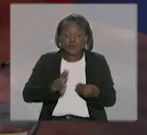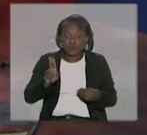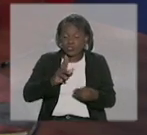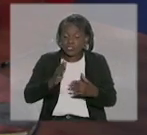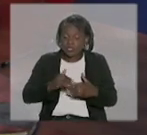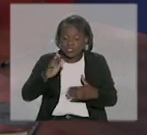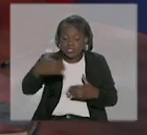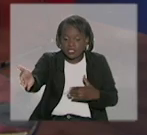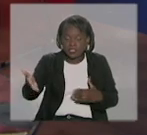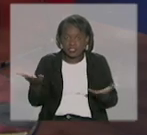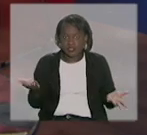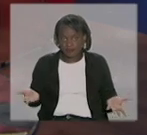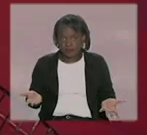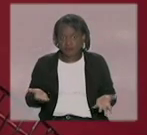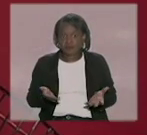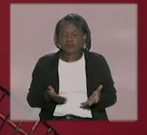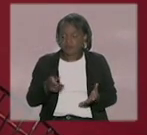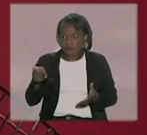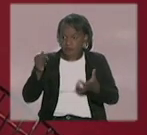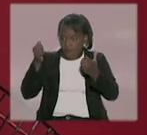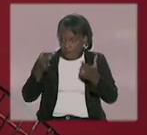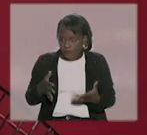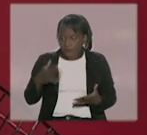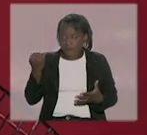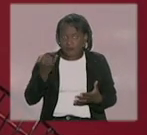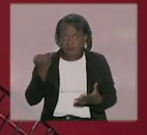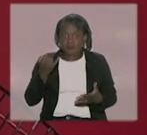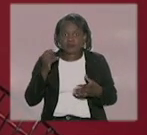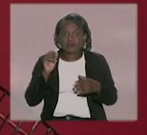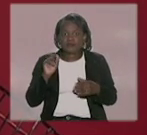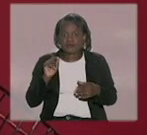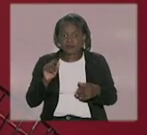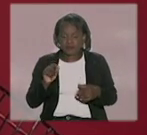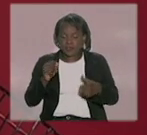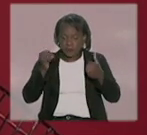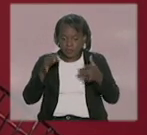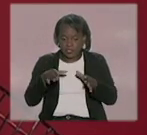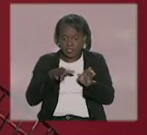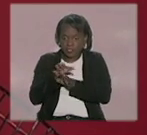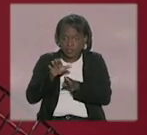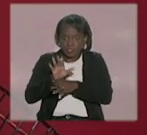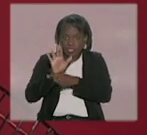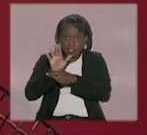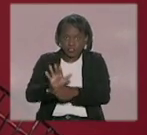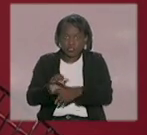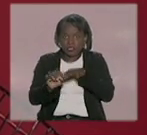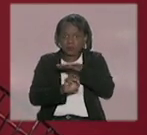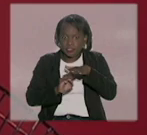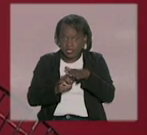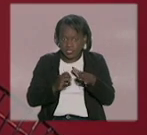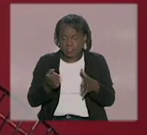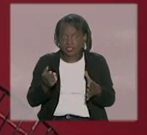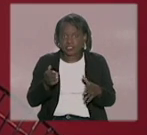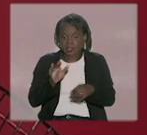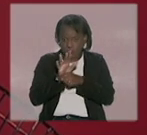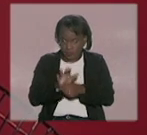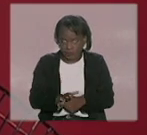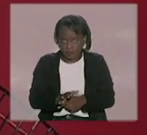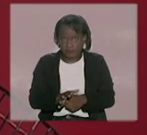para dar o próximo passo, né? Agora, você falou uma coisa interessante que vocês fazem essa questão da consultoria para grandes